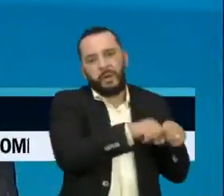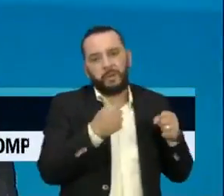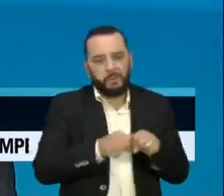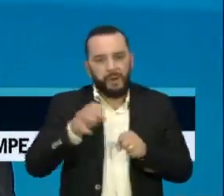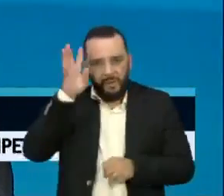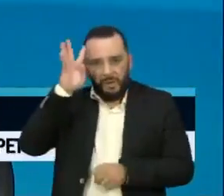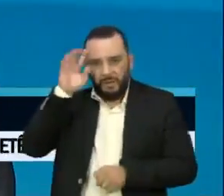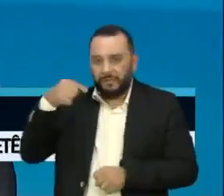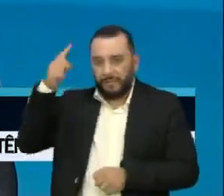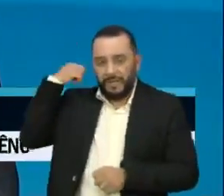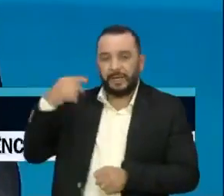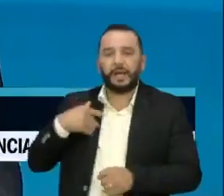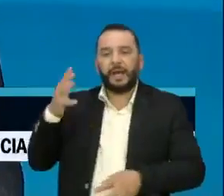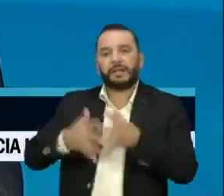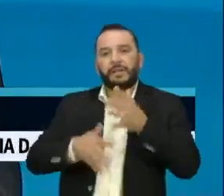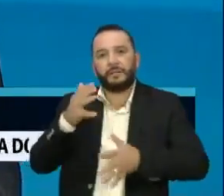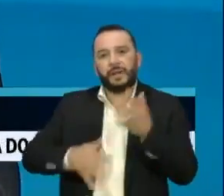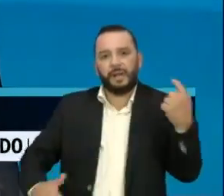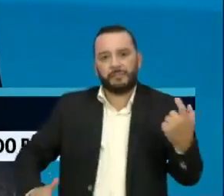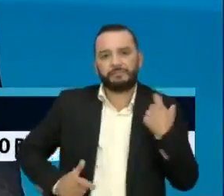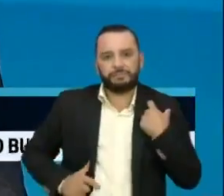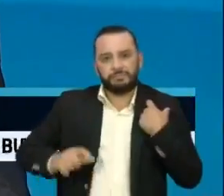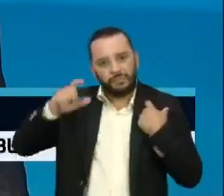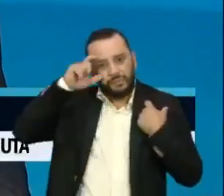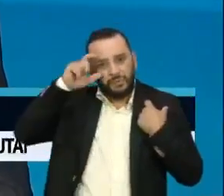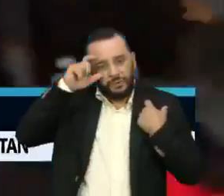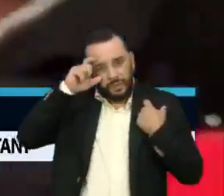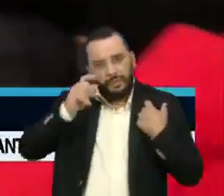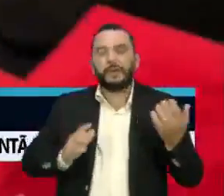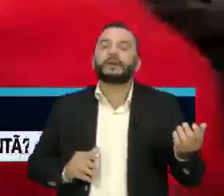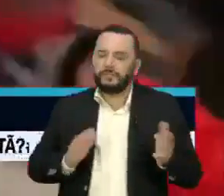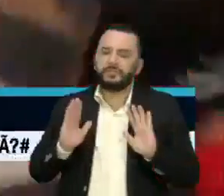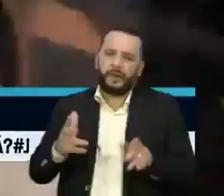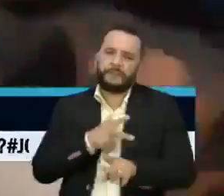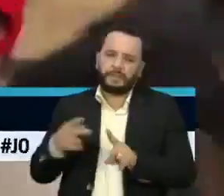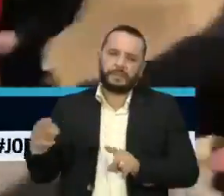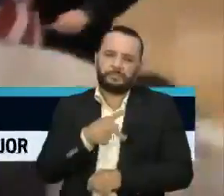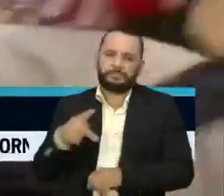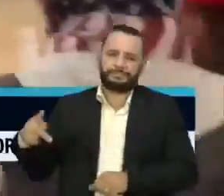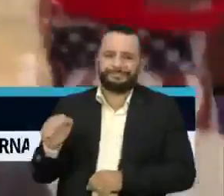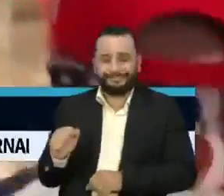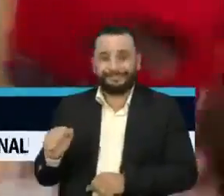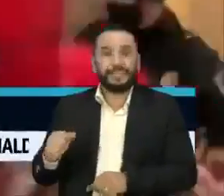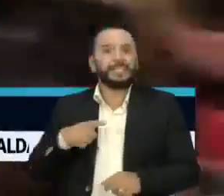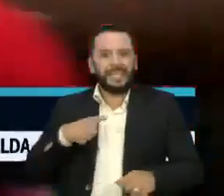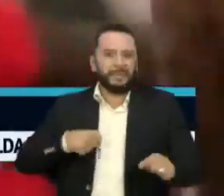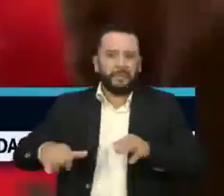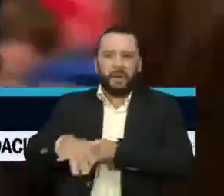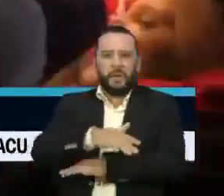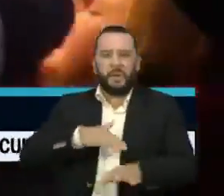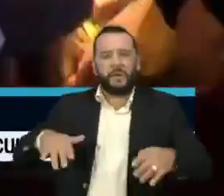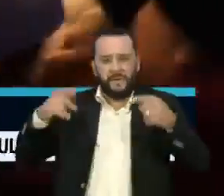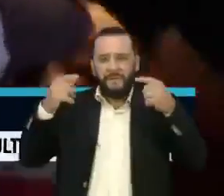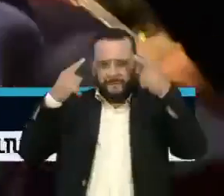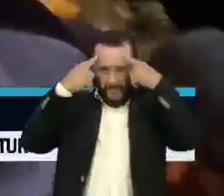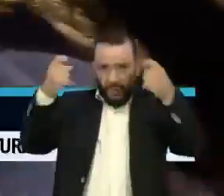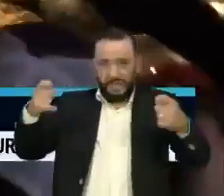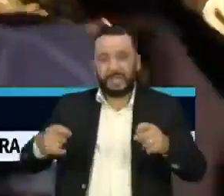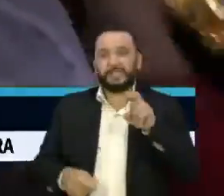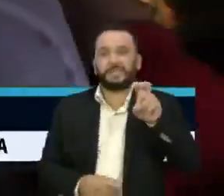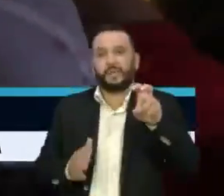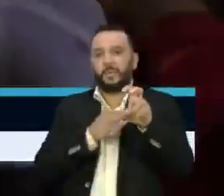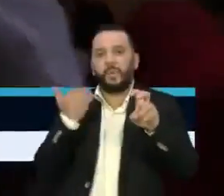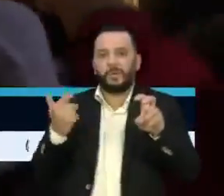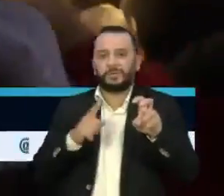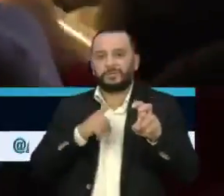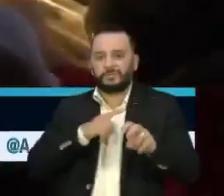para impedir a certificação da vitória de Jeová e dem nas eleições presidenciais a manifestação terminou em violência e causou pelo menos